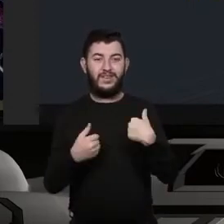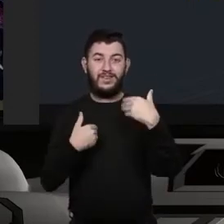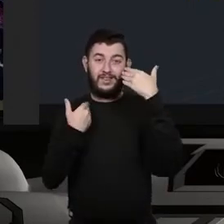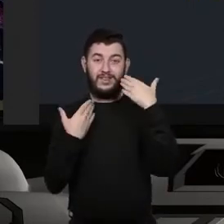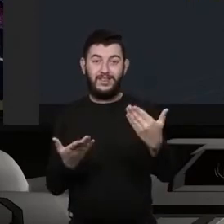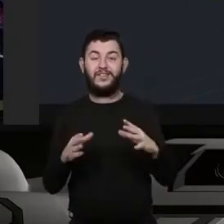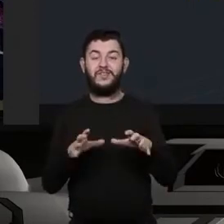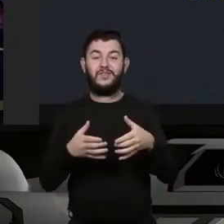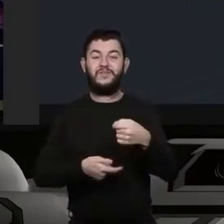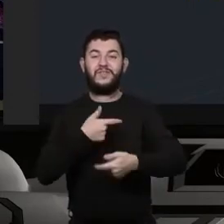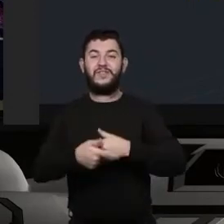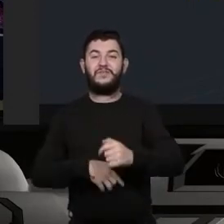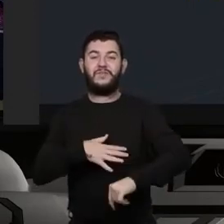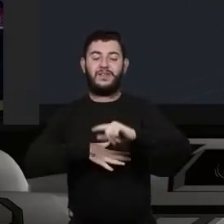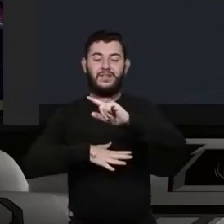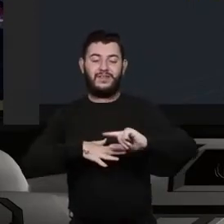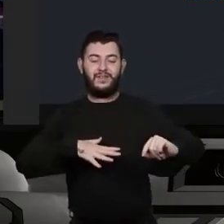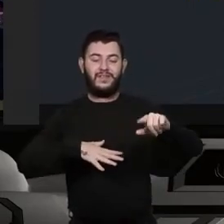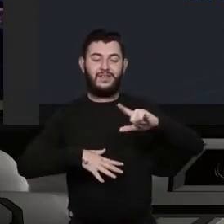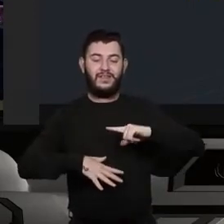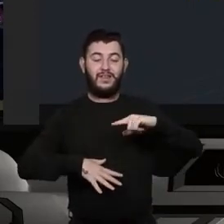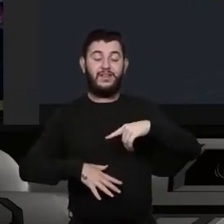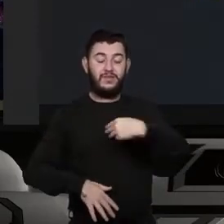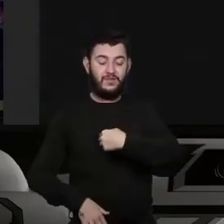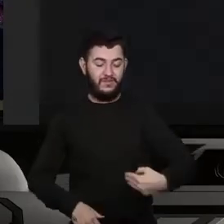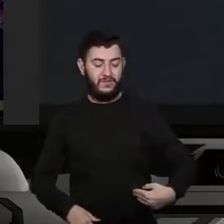Em nome, né, do ministro-chefe.